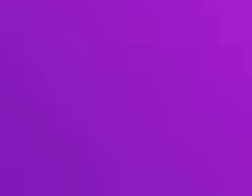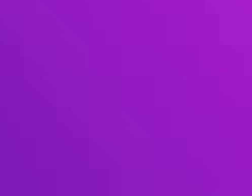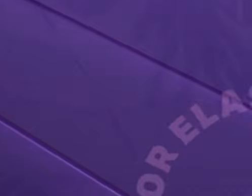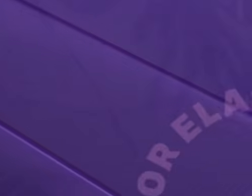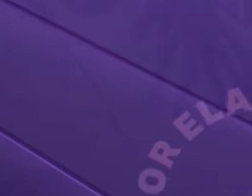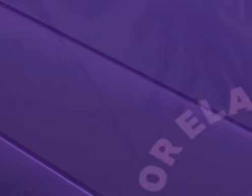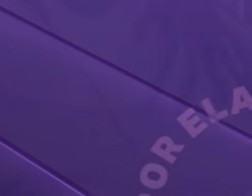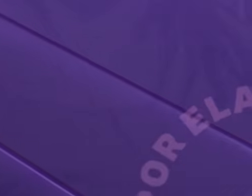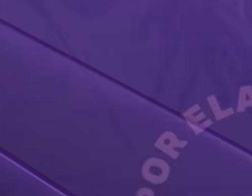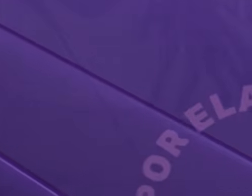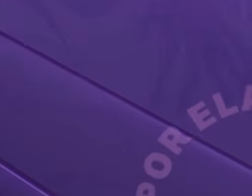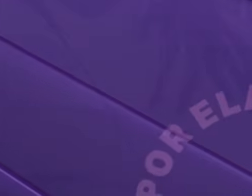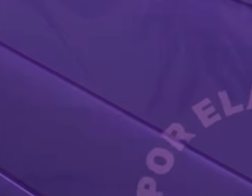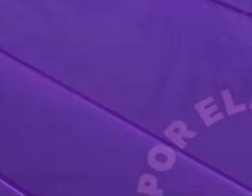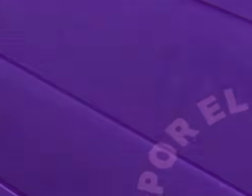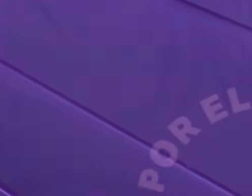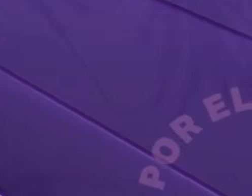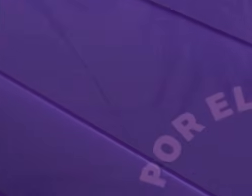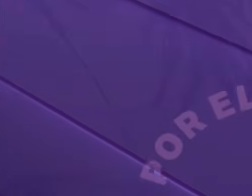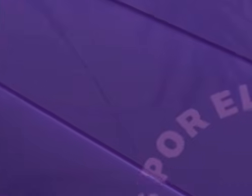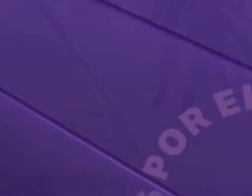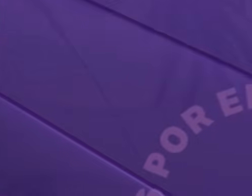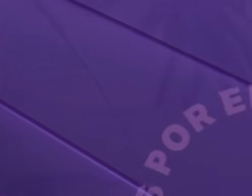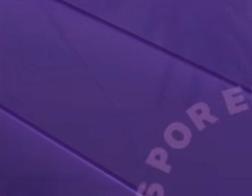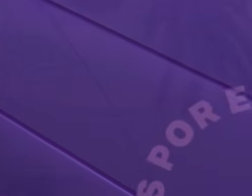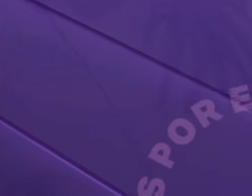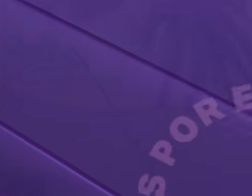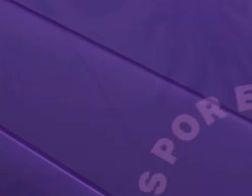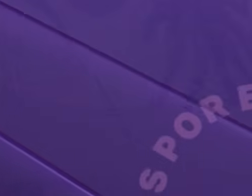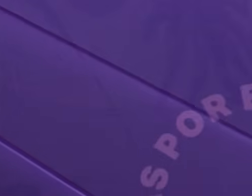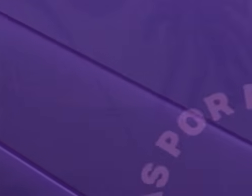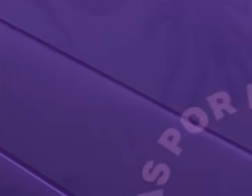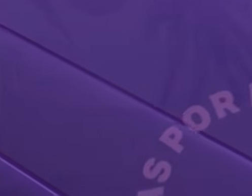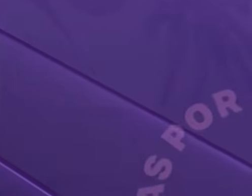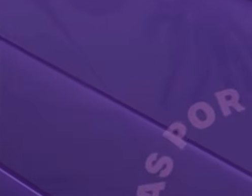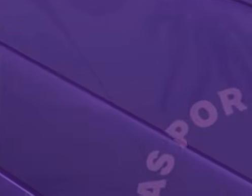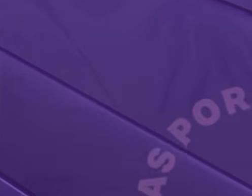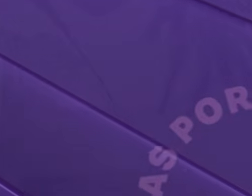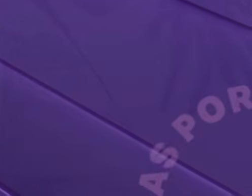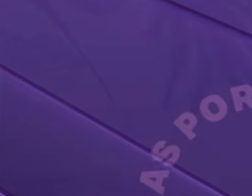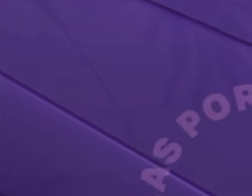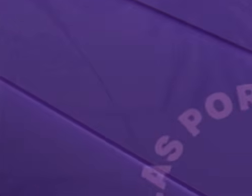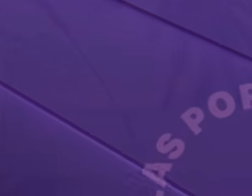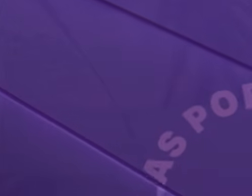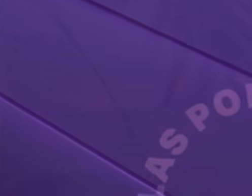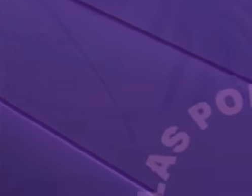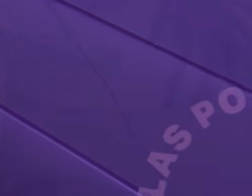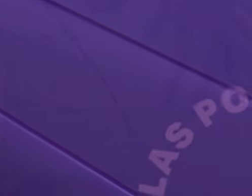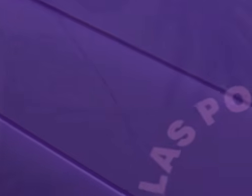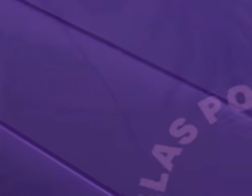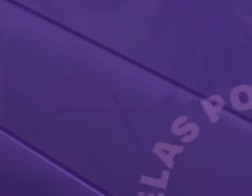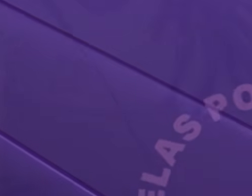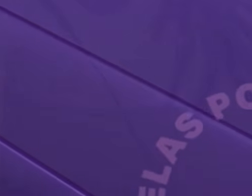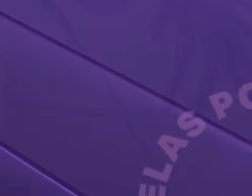Olá! Hoje é sábado e nesta semana discutimos sobre o coletivo que transforma a vida das mulheres. E hoje preparamos um